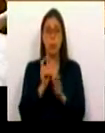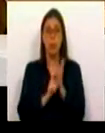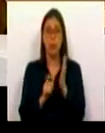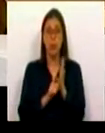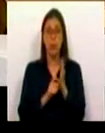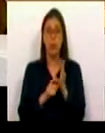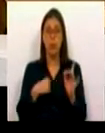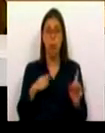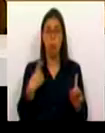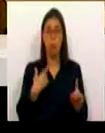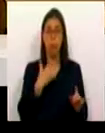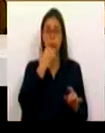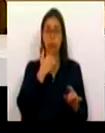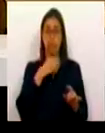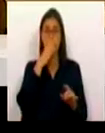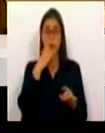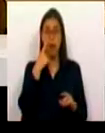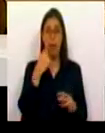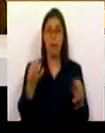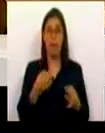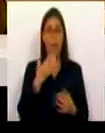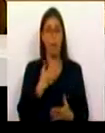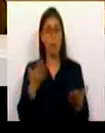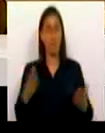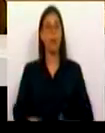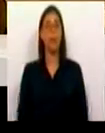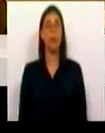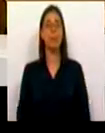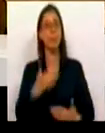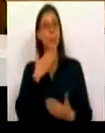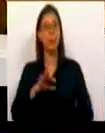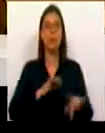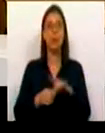escrito. Ficaríamos muito satisfeitos se pudermos verificar isso. Muito obrigado. Obrigado, Sr. Deputado.